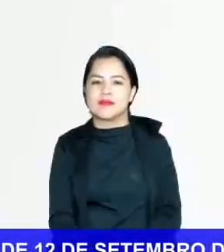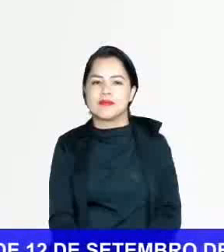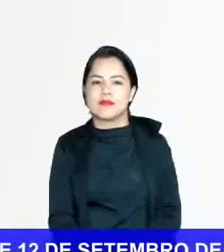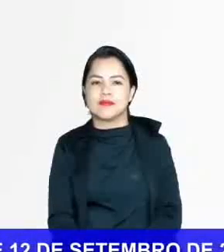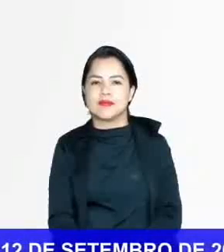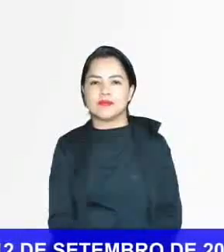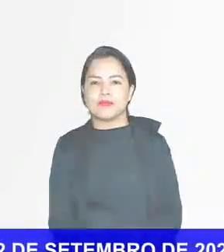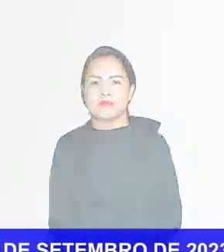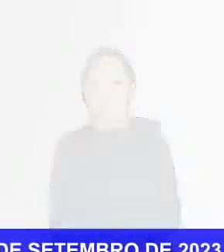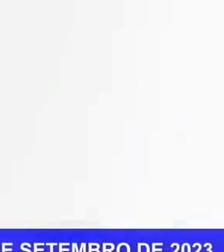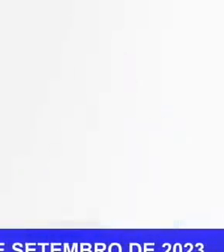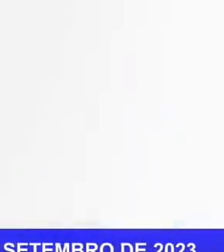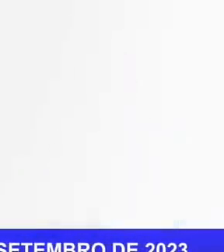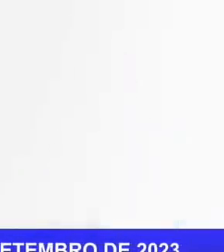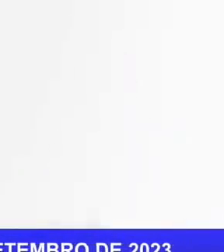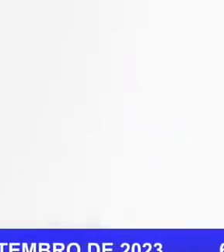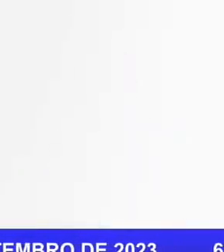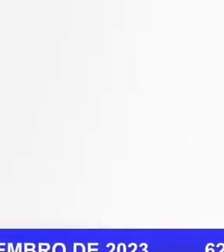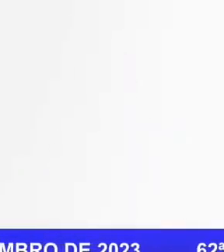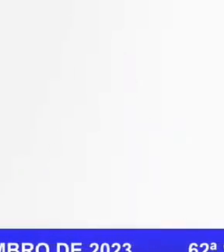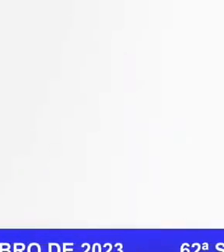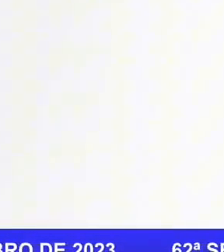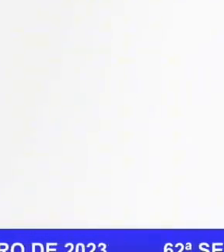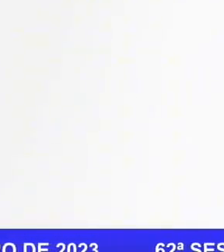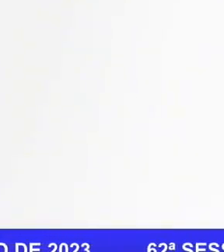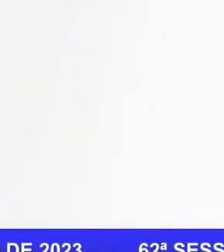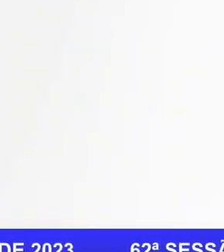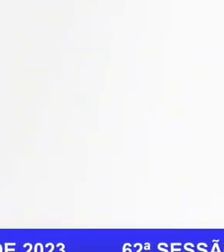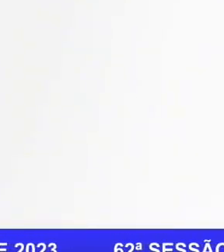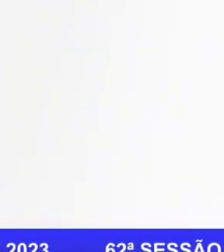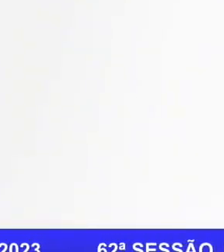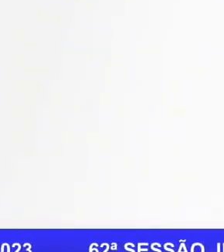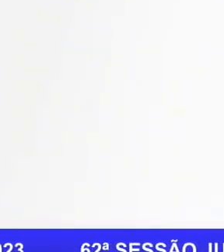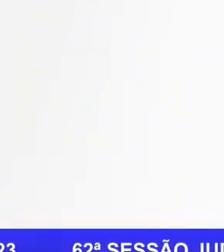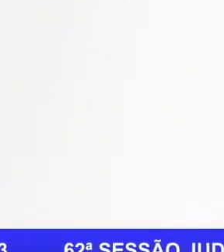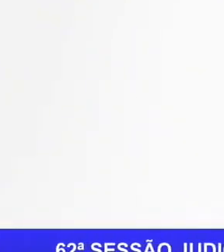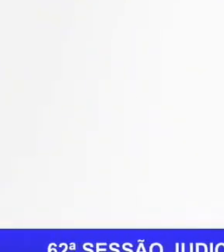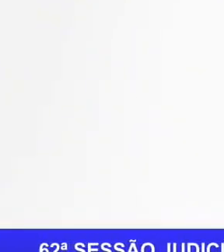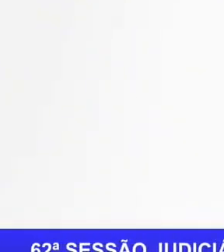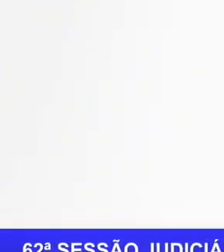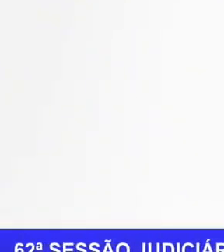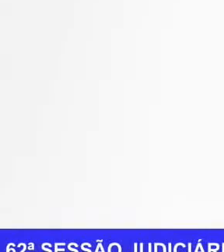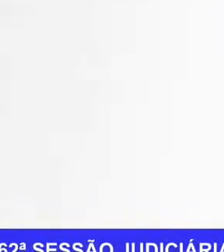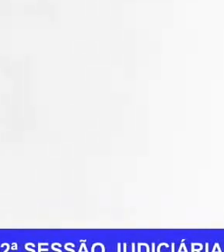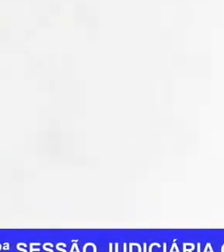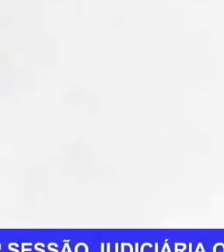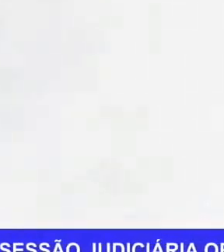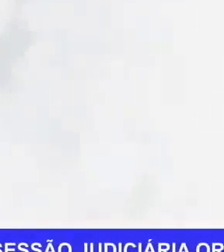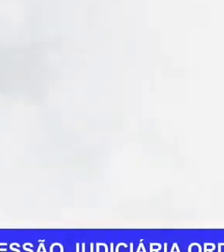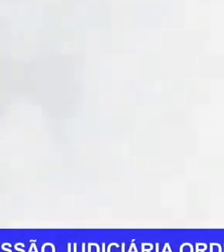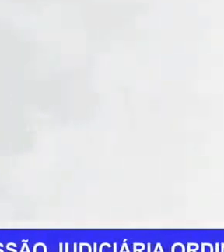Imagem ampla do plenário. Logo TRE, Amapá. Bandeira do Brasil.